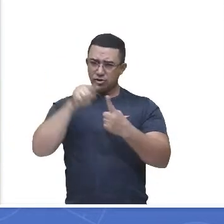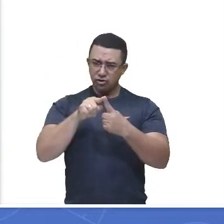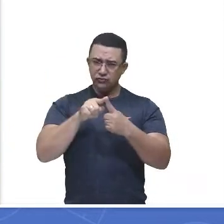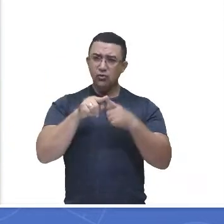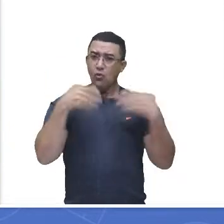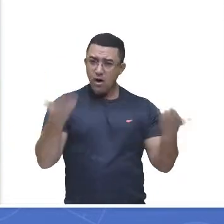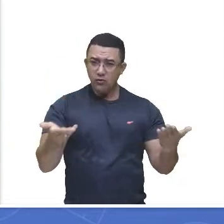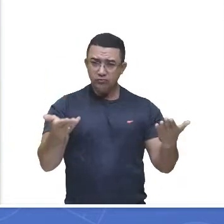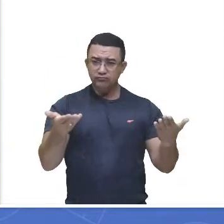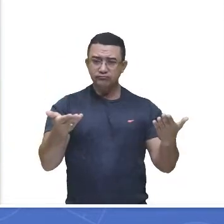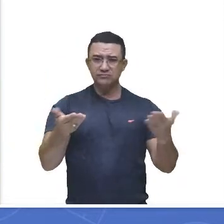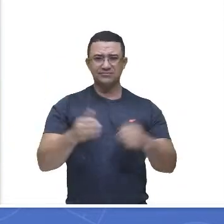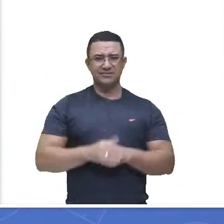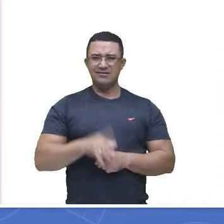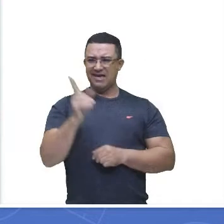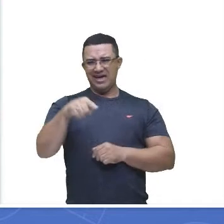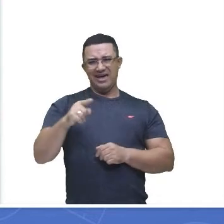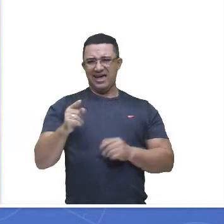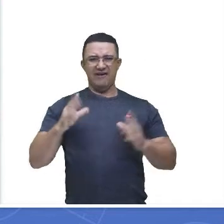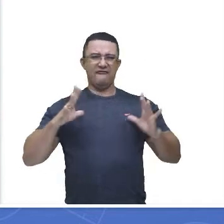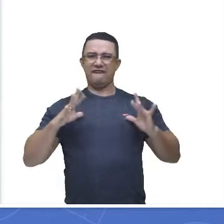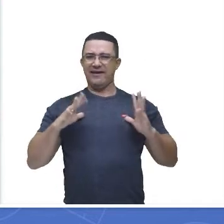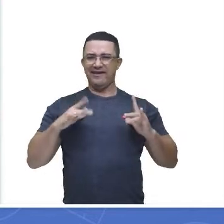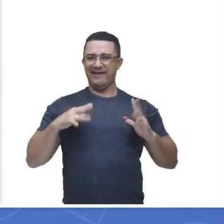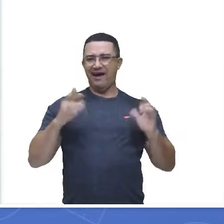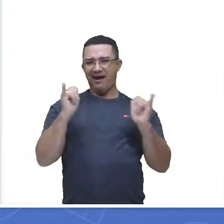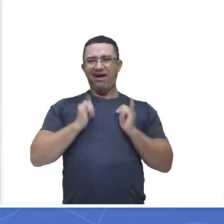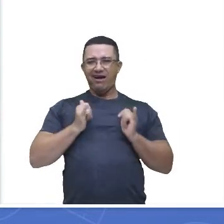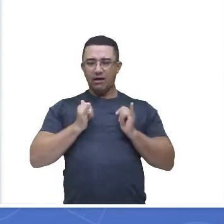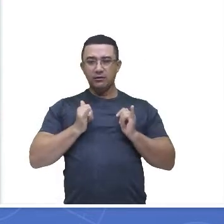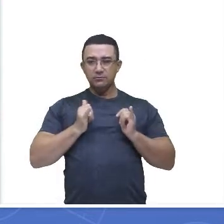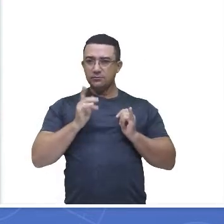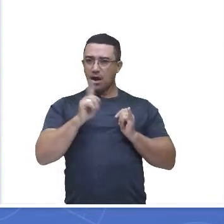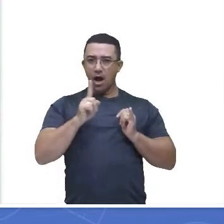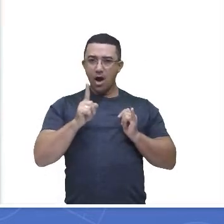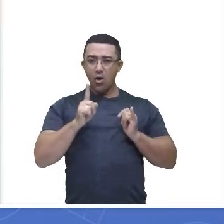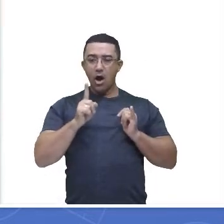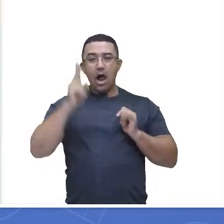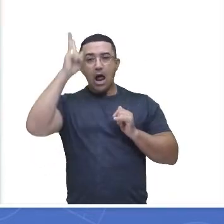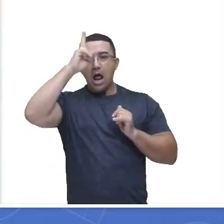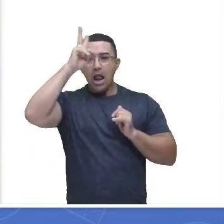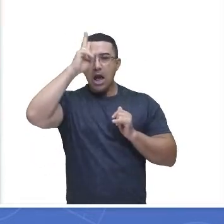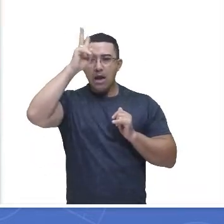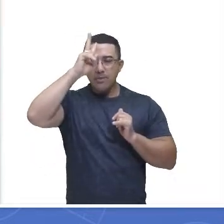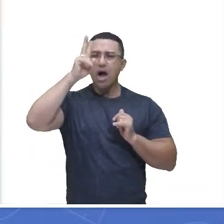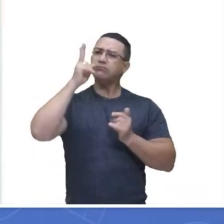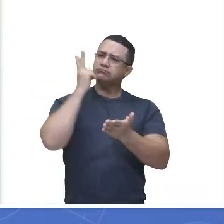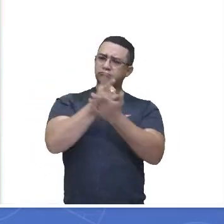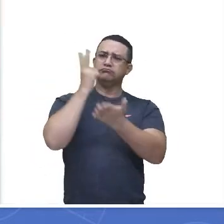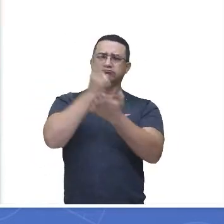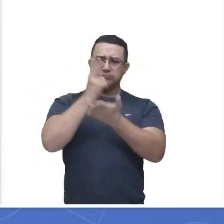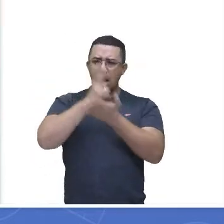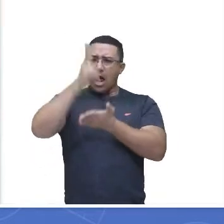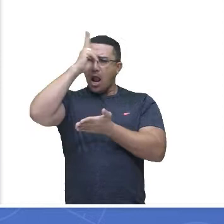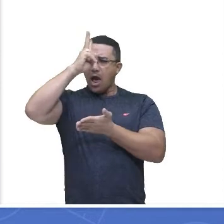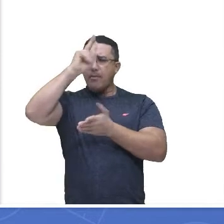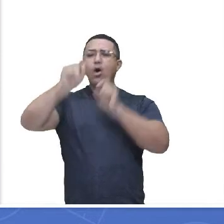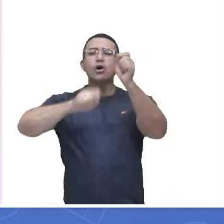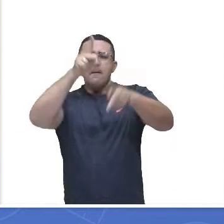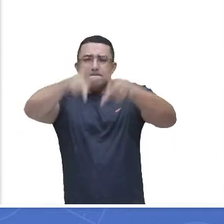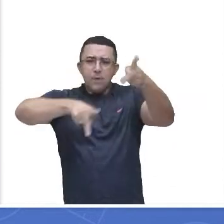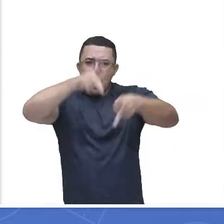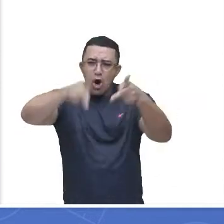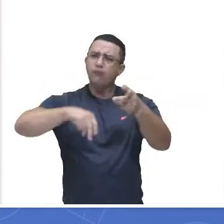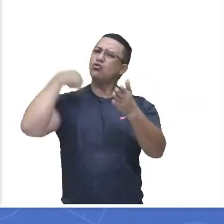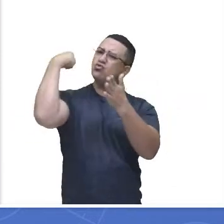quê? Não é um feriado qualquer, é para lembrar, né? Para sempre a gente lembrar da resistência do povo